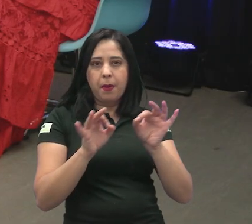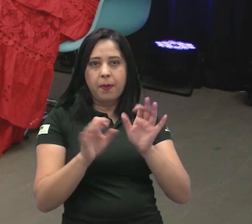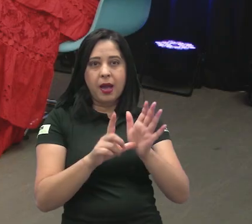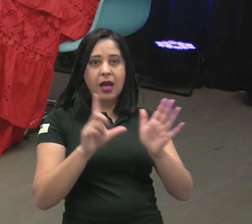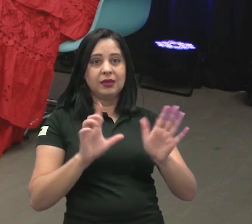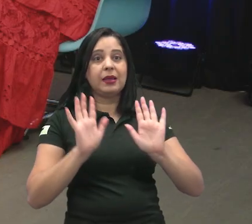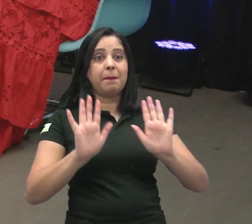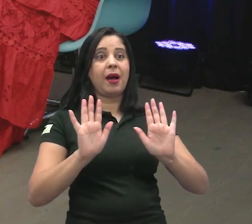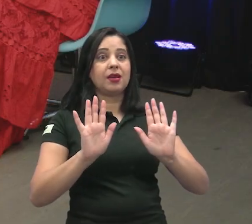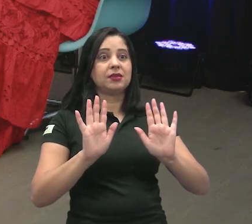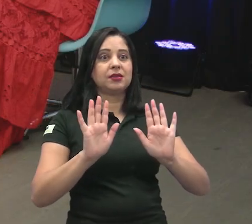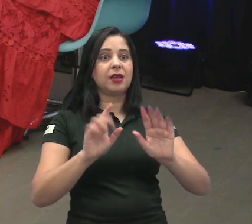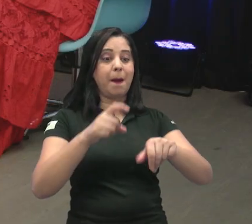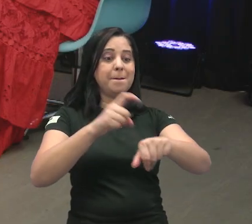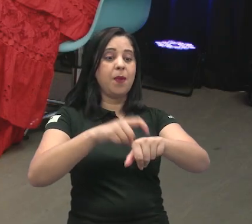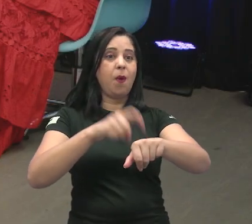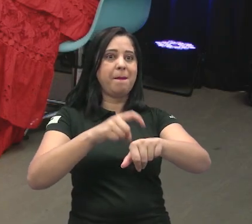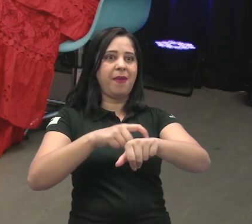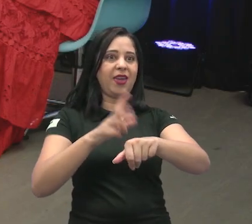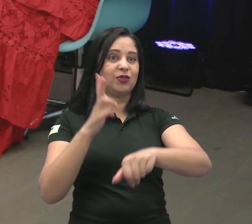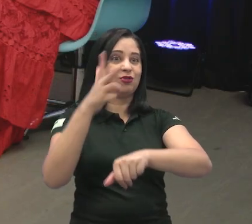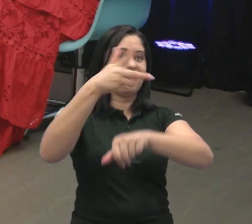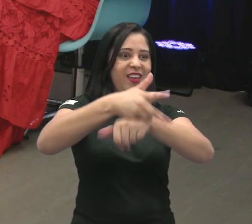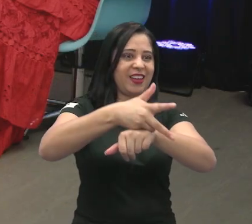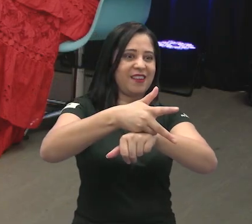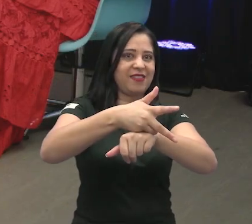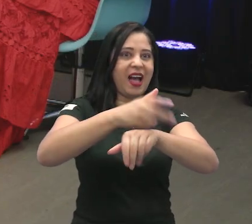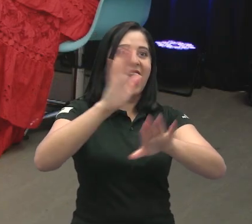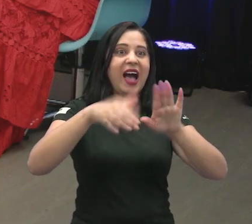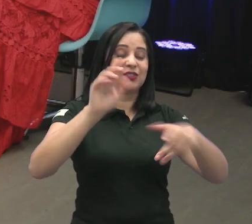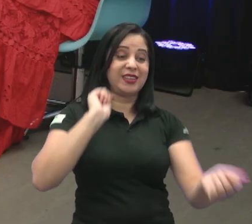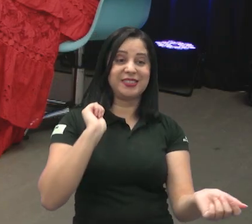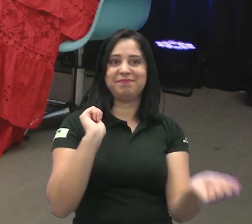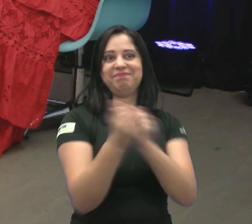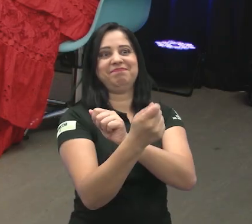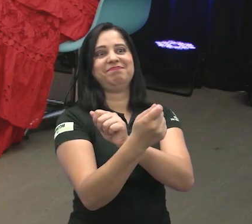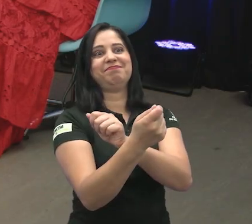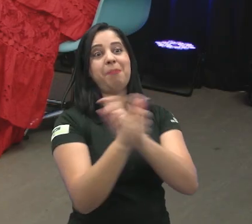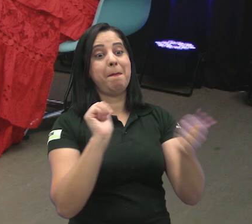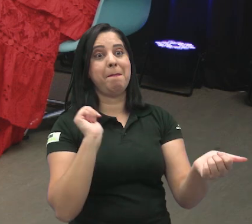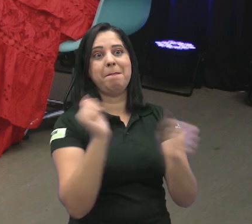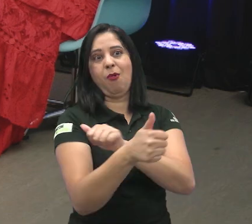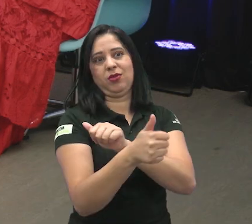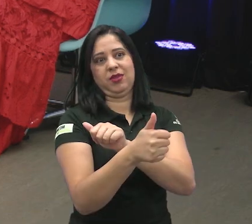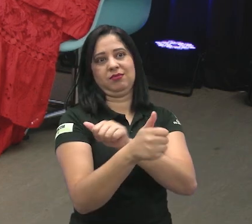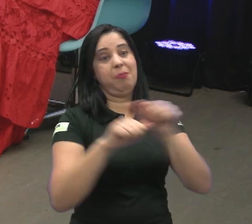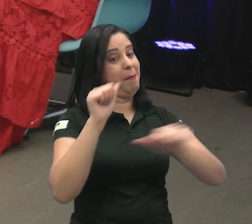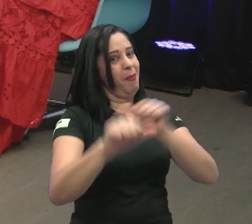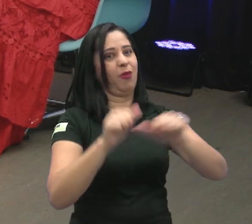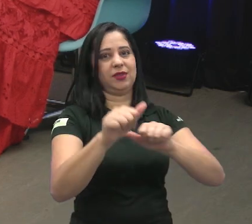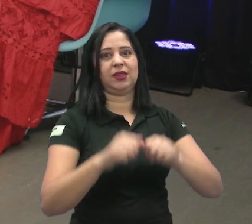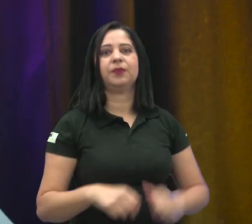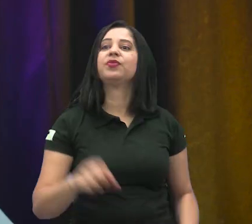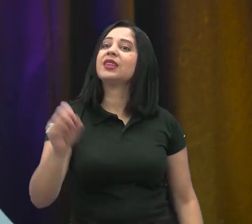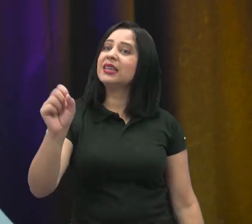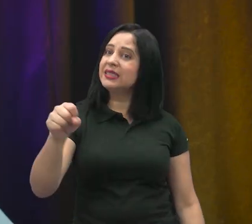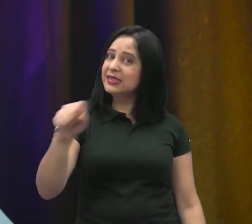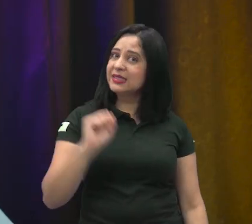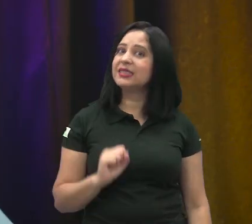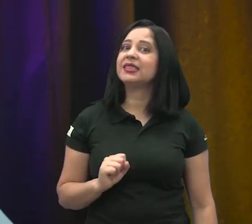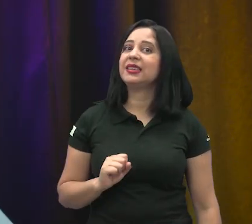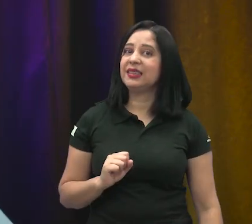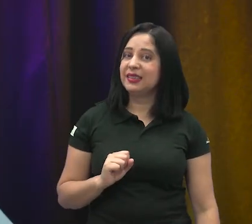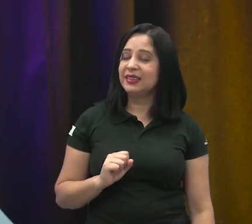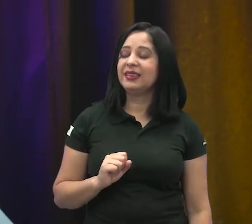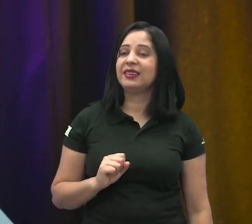gravar, às vezes até muda o foco, porque lá as coisas acontecem, né? E é assim no esporte também. Exatamente, para o pessoal de casa entender que tem